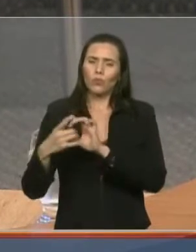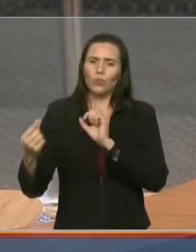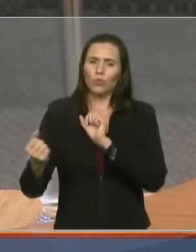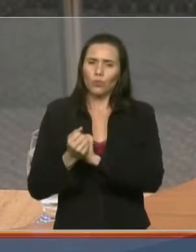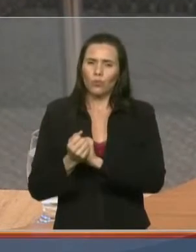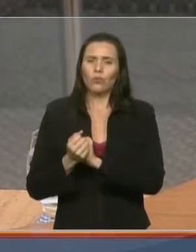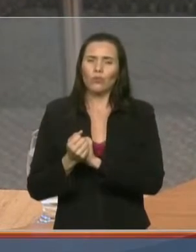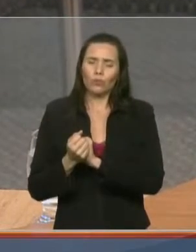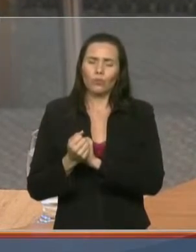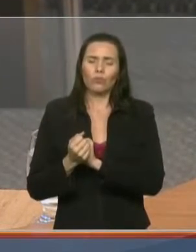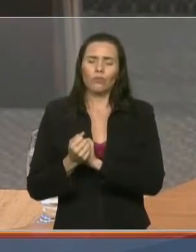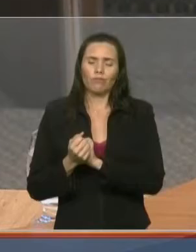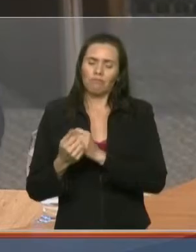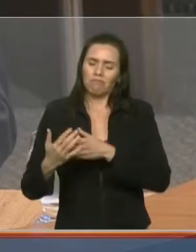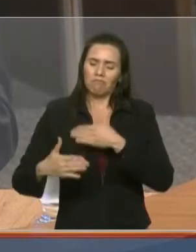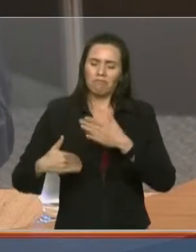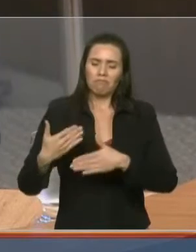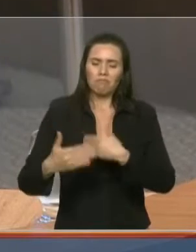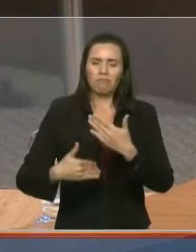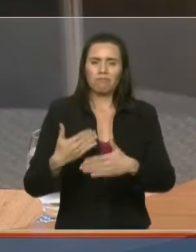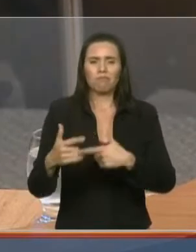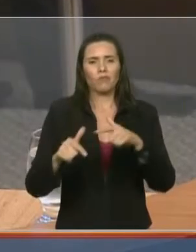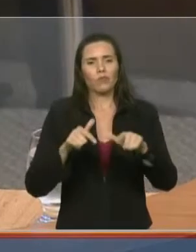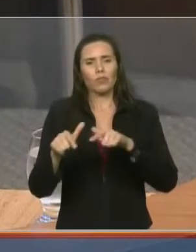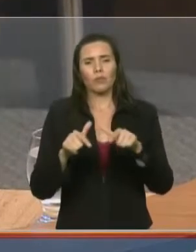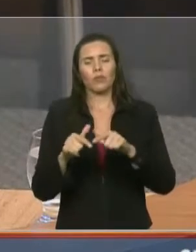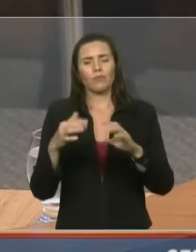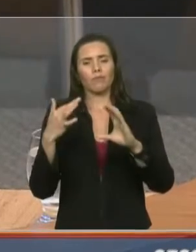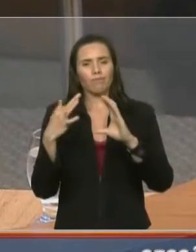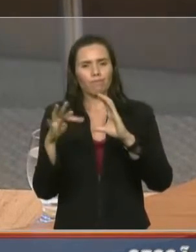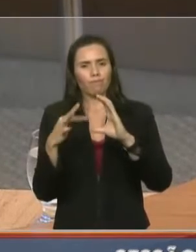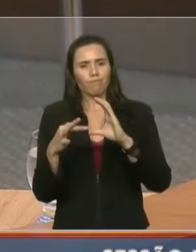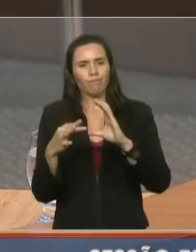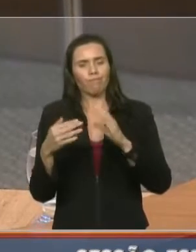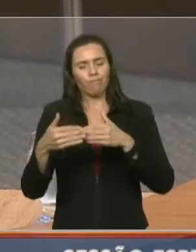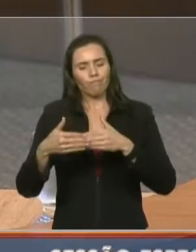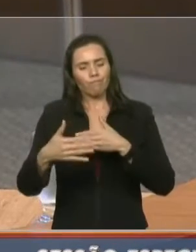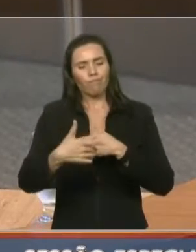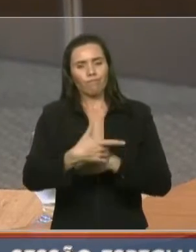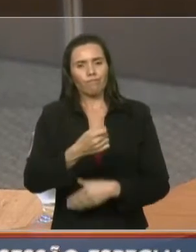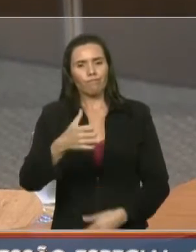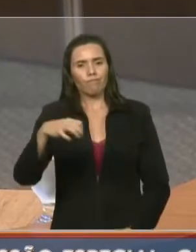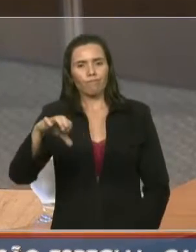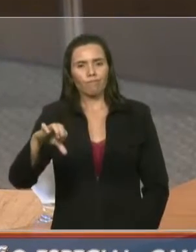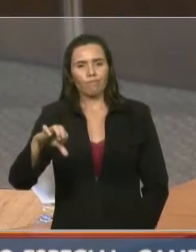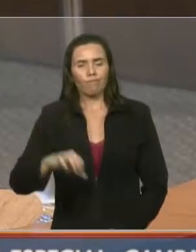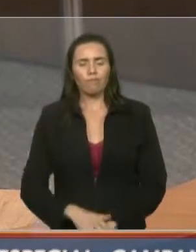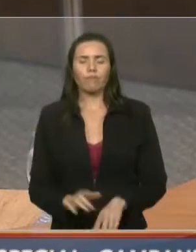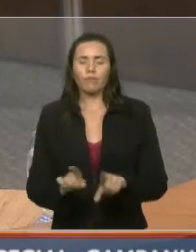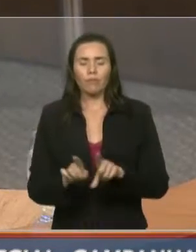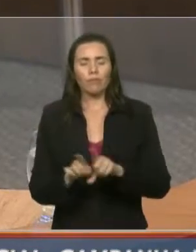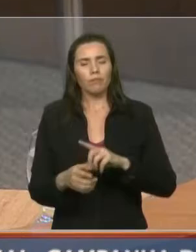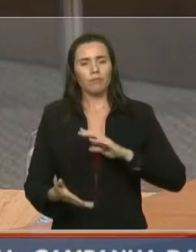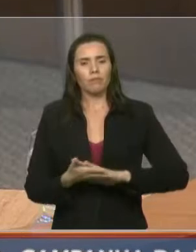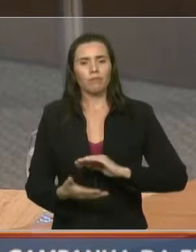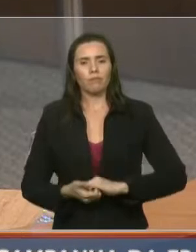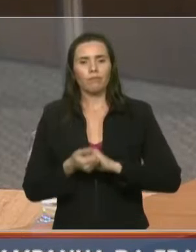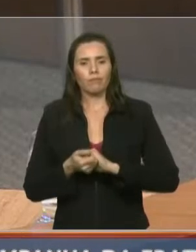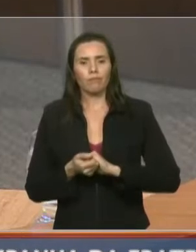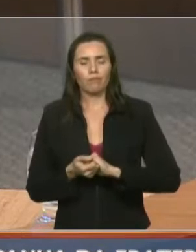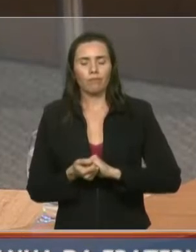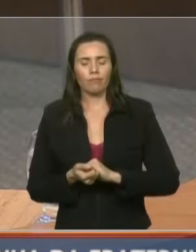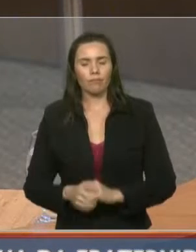dias aí, nos trabalhos da campanha da Fraternidade de 2019. Cumprimentar o excelentíssimo